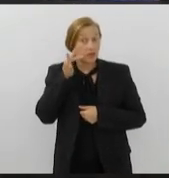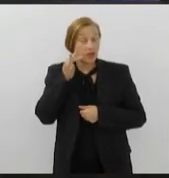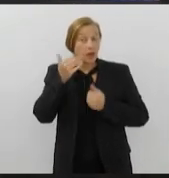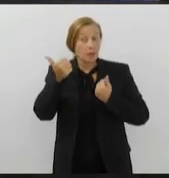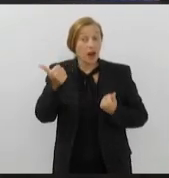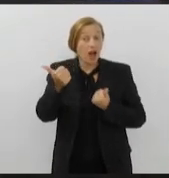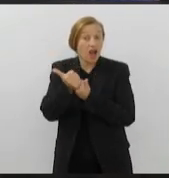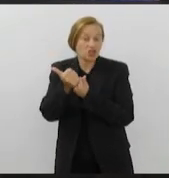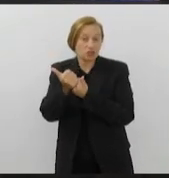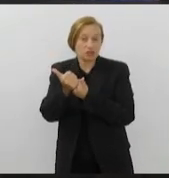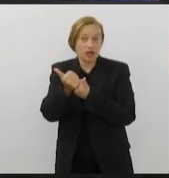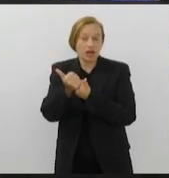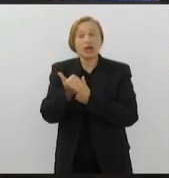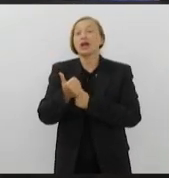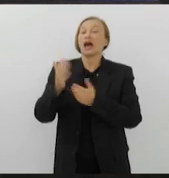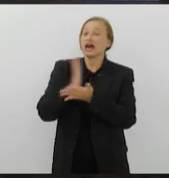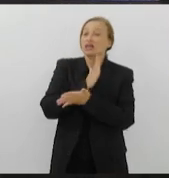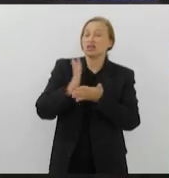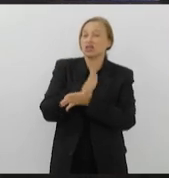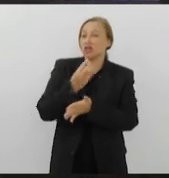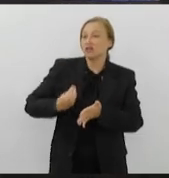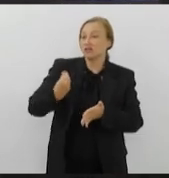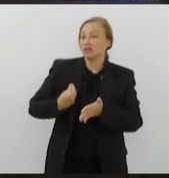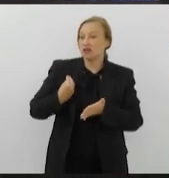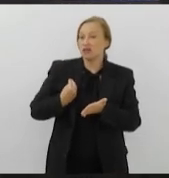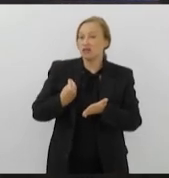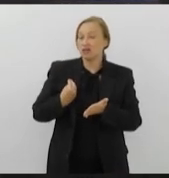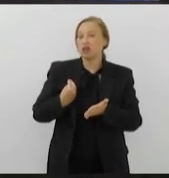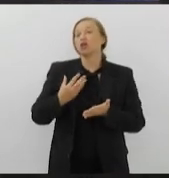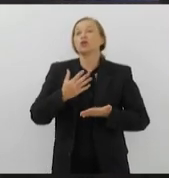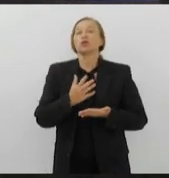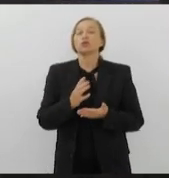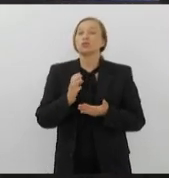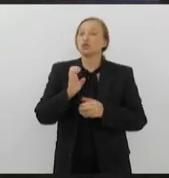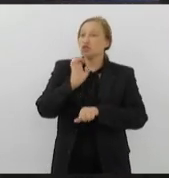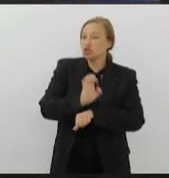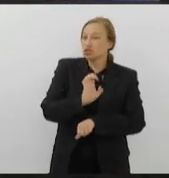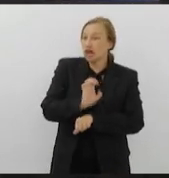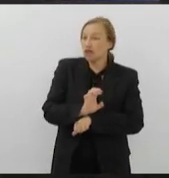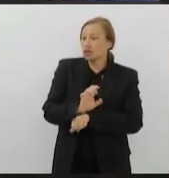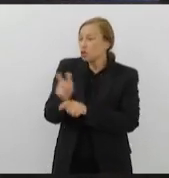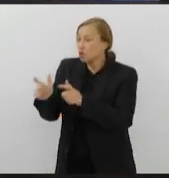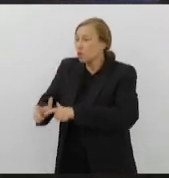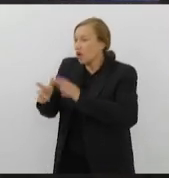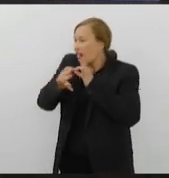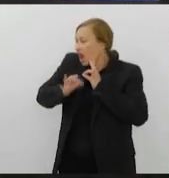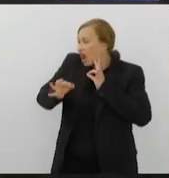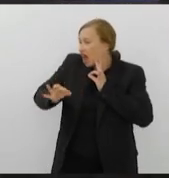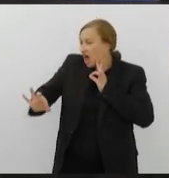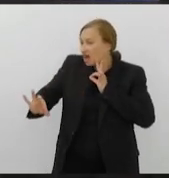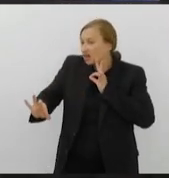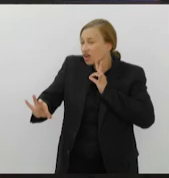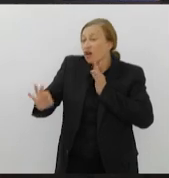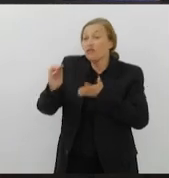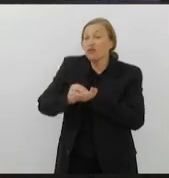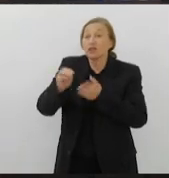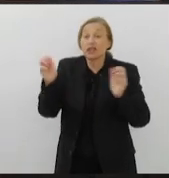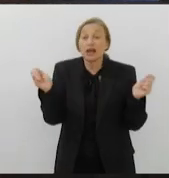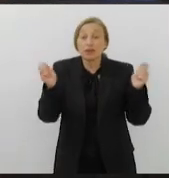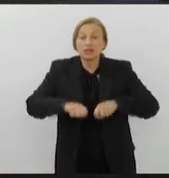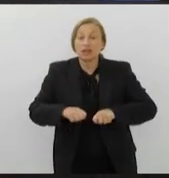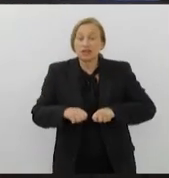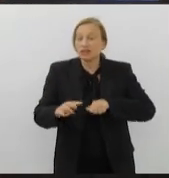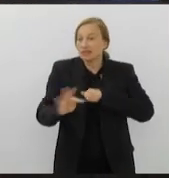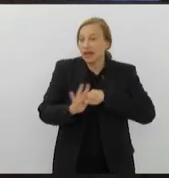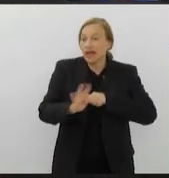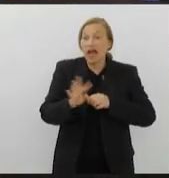das vezes a gente vive um Estado, lá na ponta, no Noroeste, Verônica, no Norte, que a gente falta até capacidade técnica. Porque a